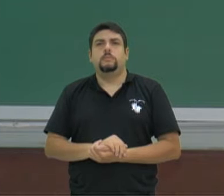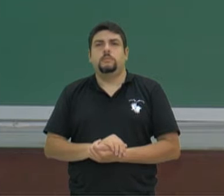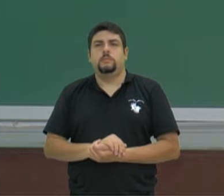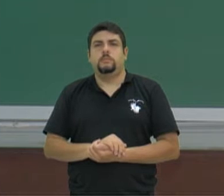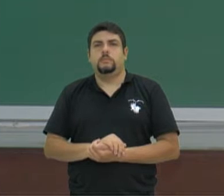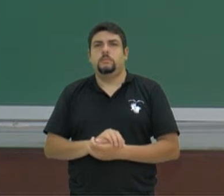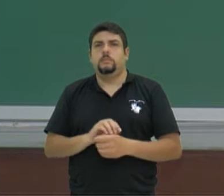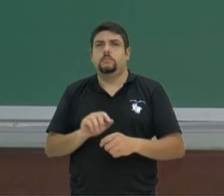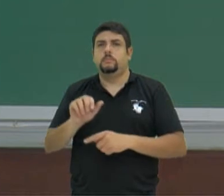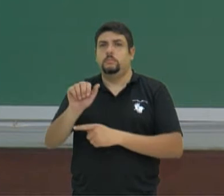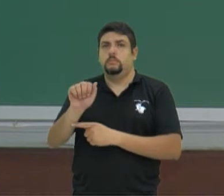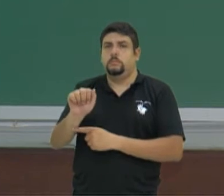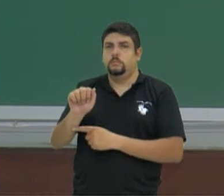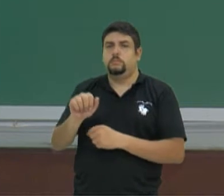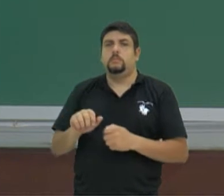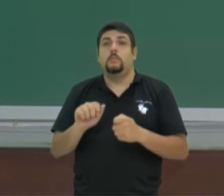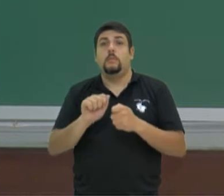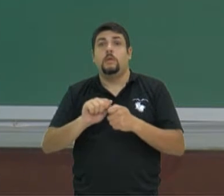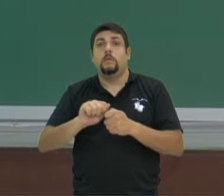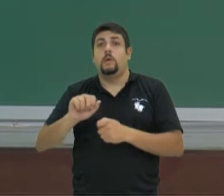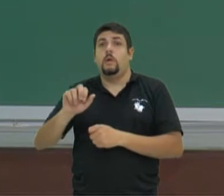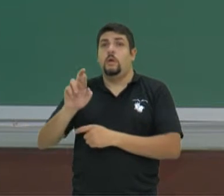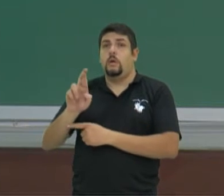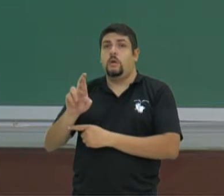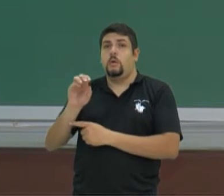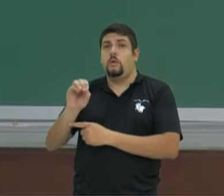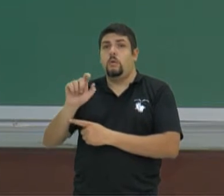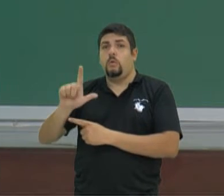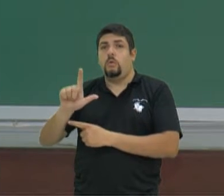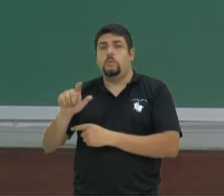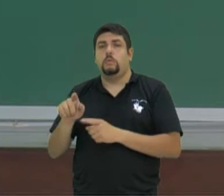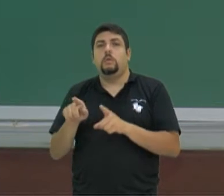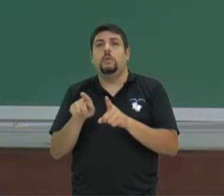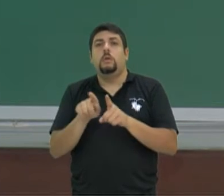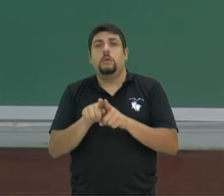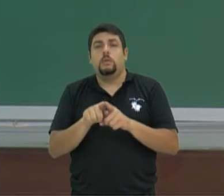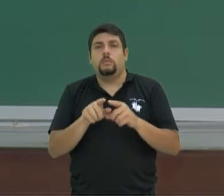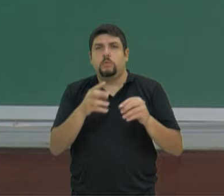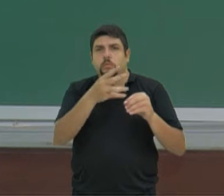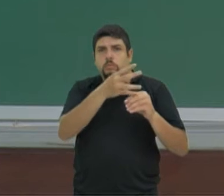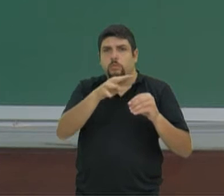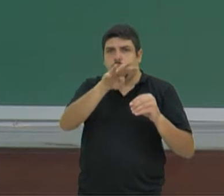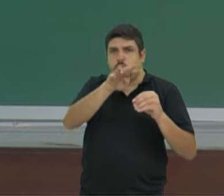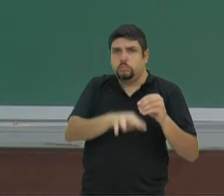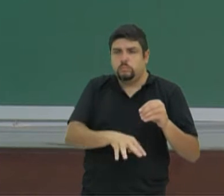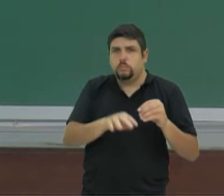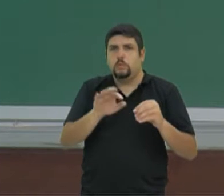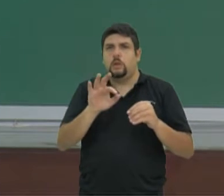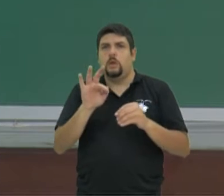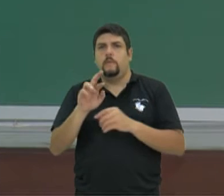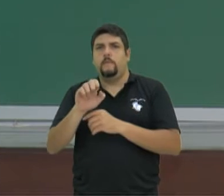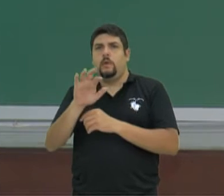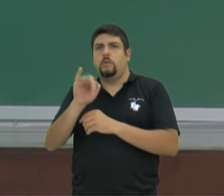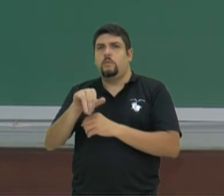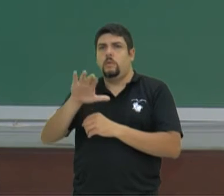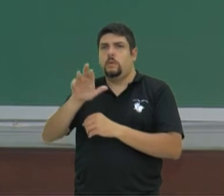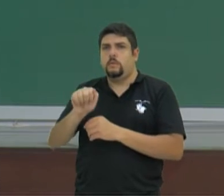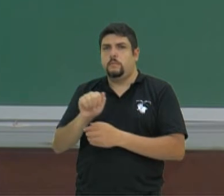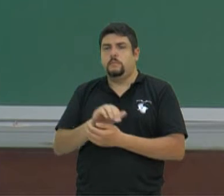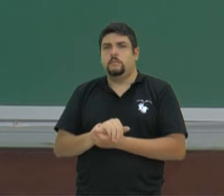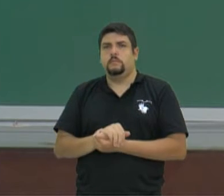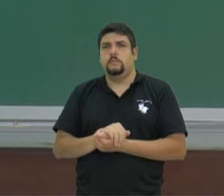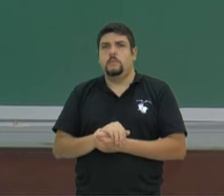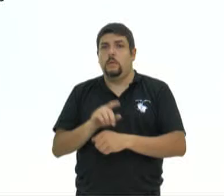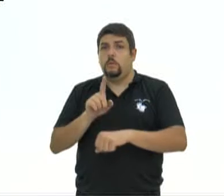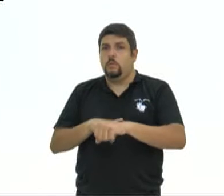Letra A. Faça o rol dos dados acima e construa uma tabela de frequências absolutas. Tá? Então, te